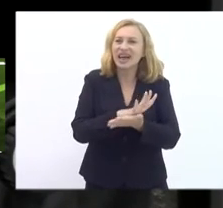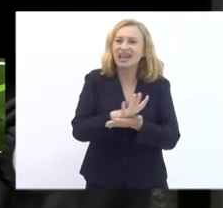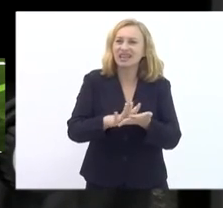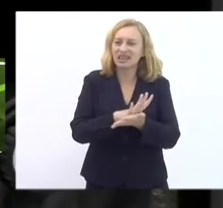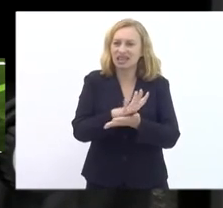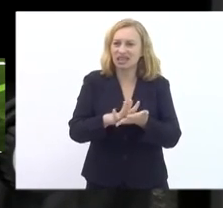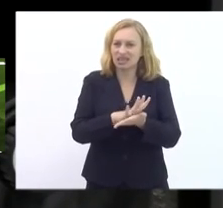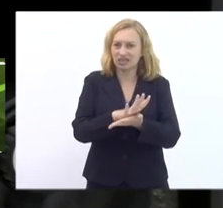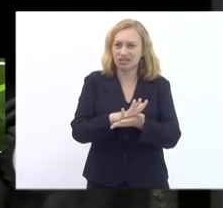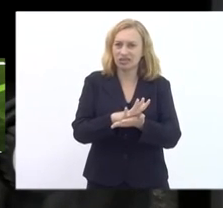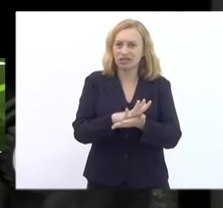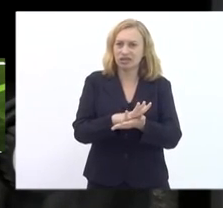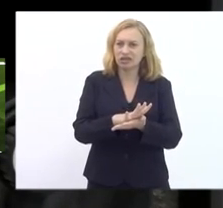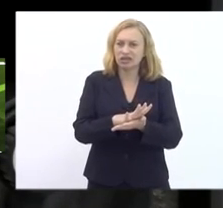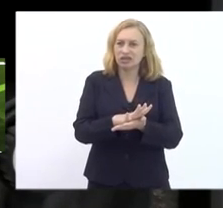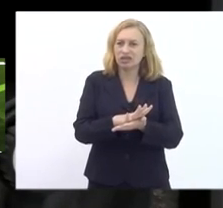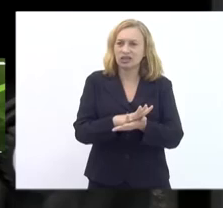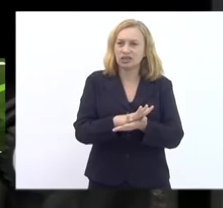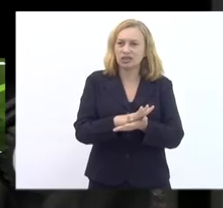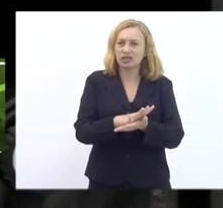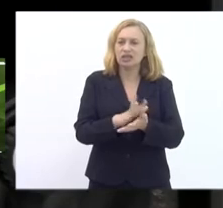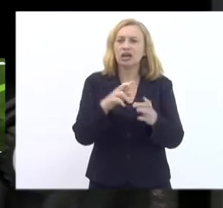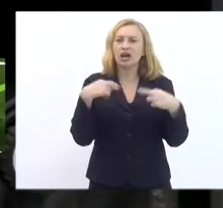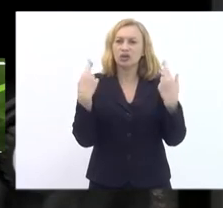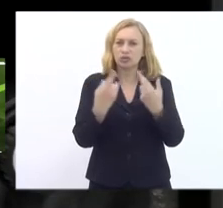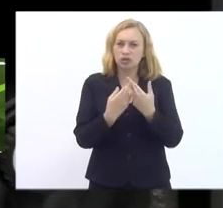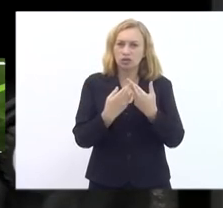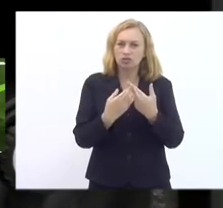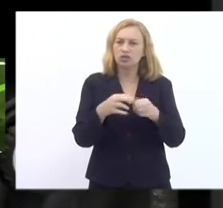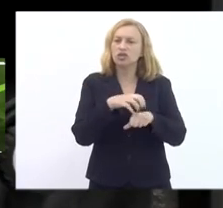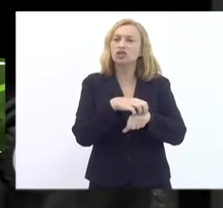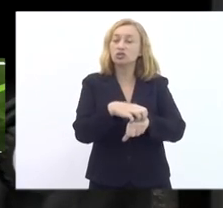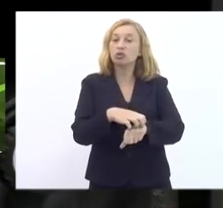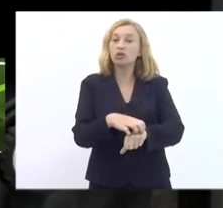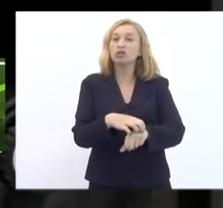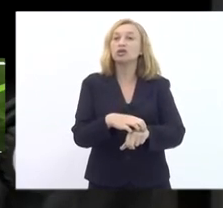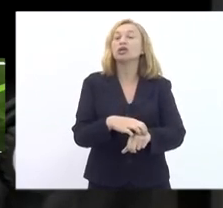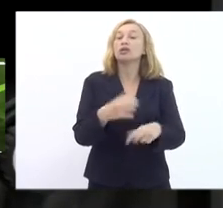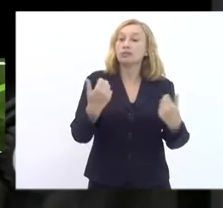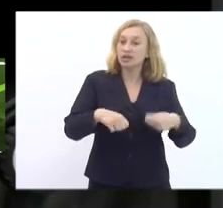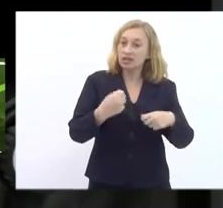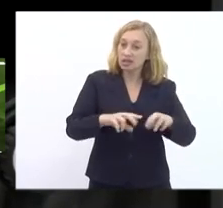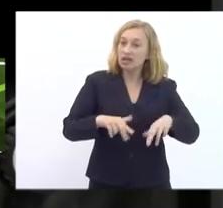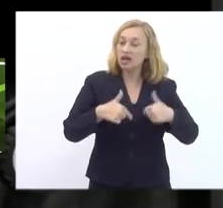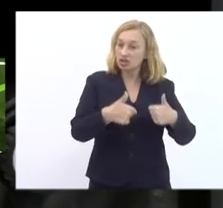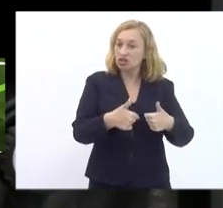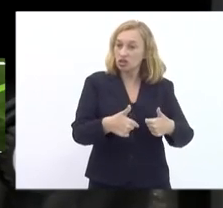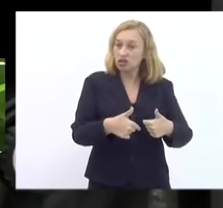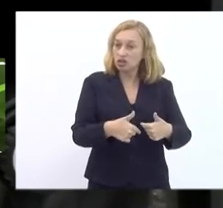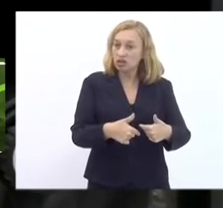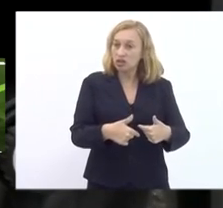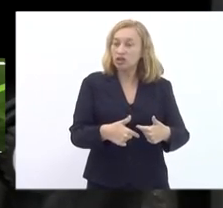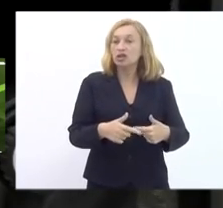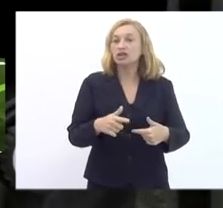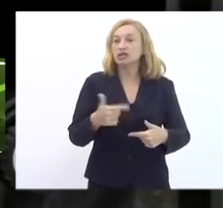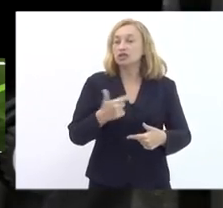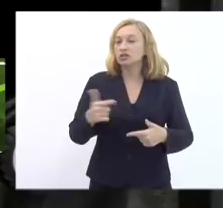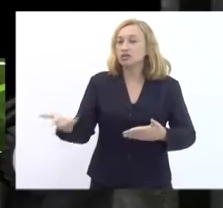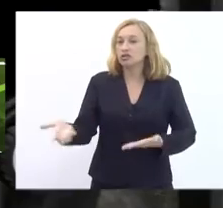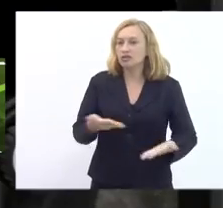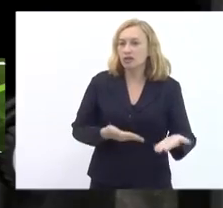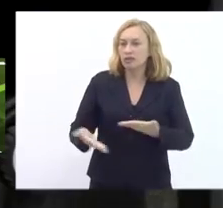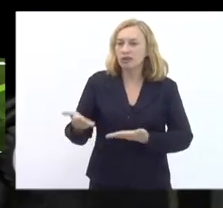nenhum de transporte, isso deveria ser feito. Então, eu acho sem a participação da